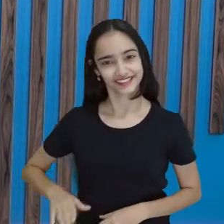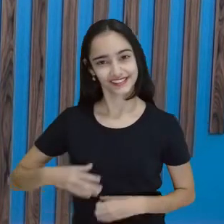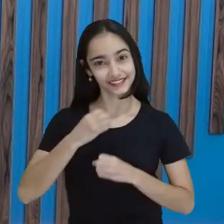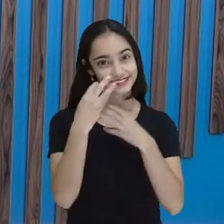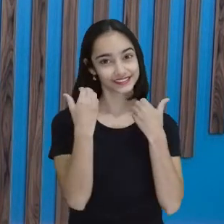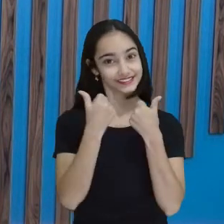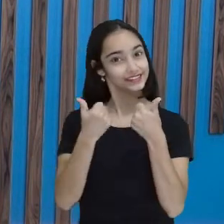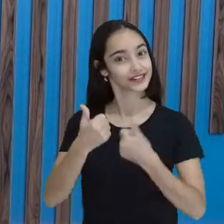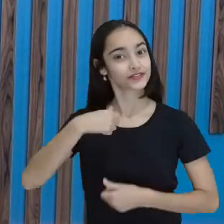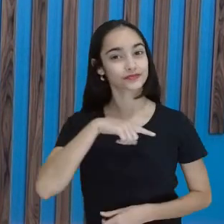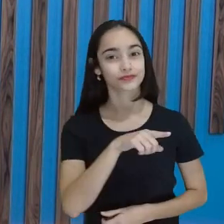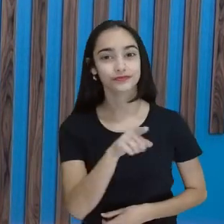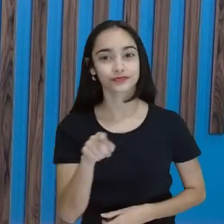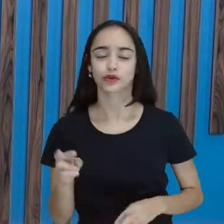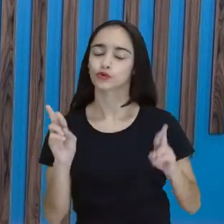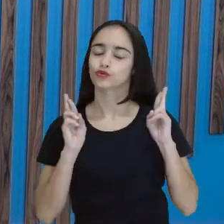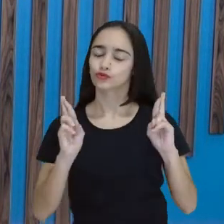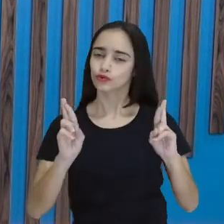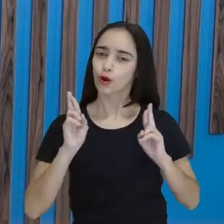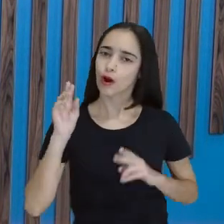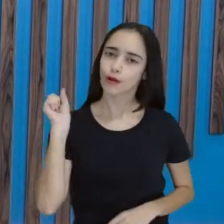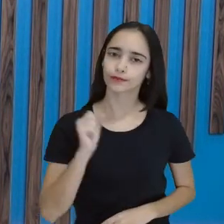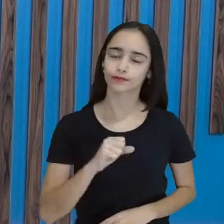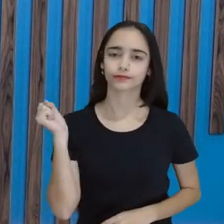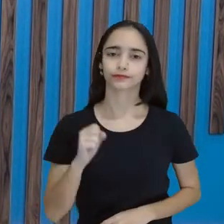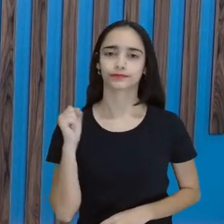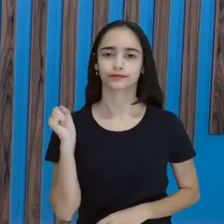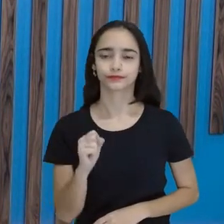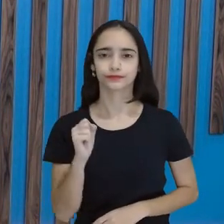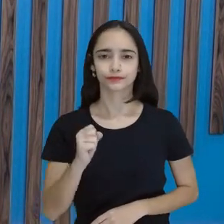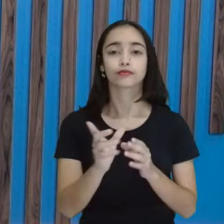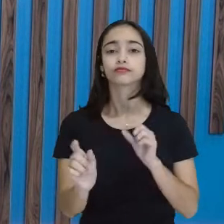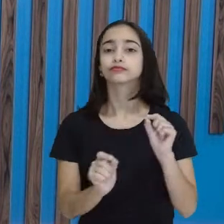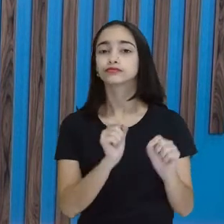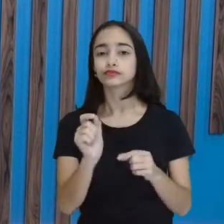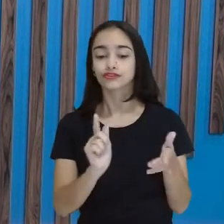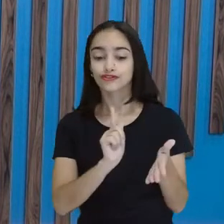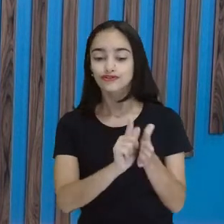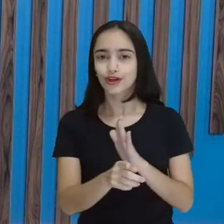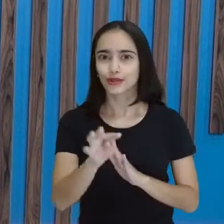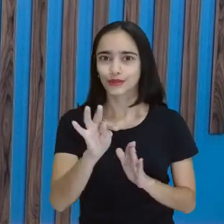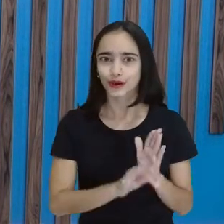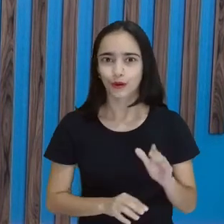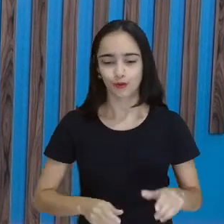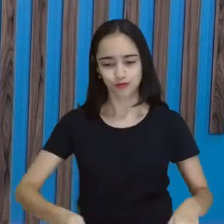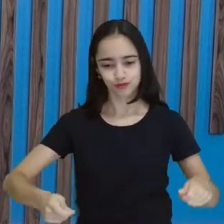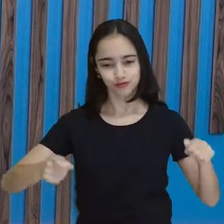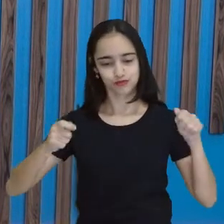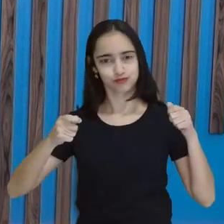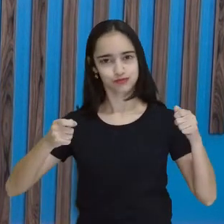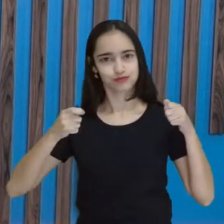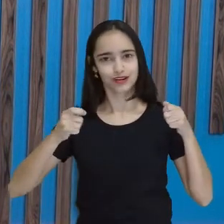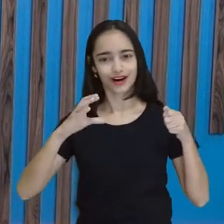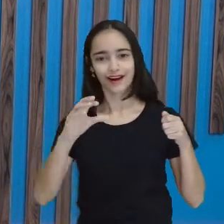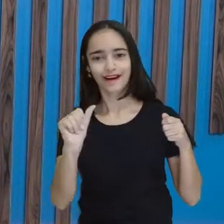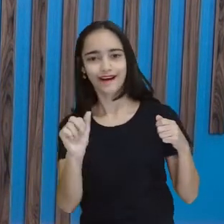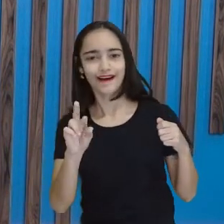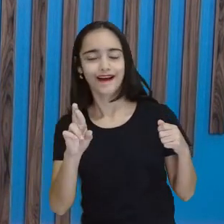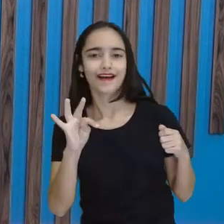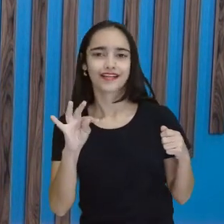professoras, tudo bem com vocês? Espero que sim. Estamos aqui para mais uma aula hoje de língua portuguesa para